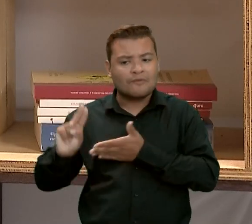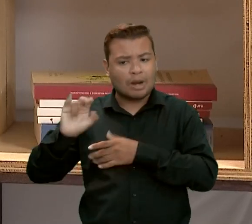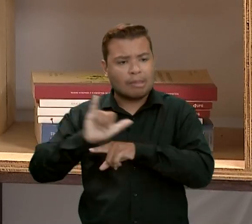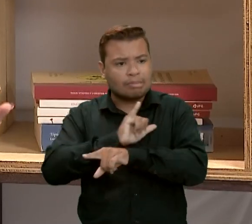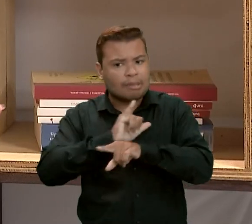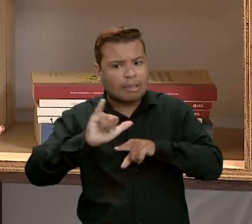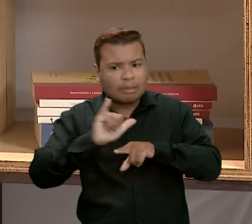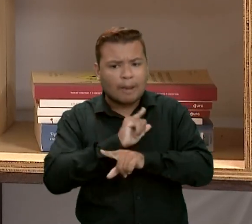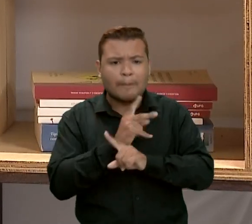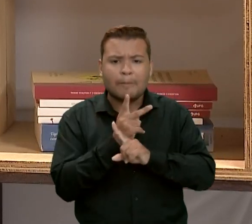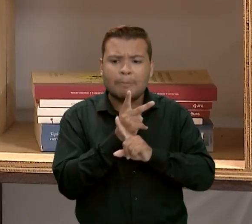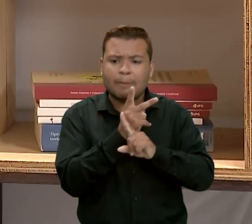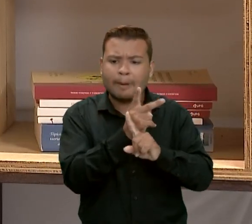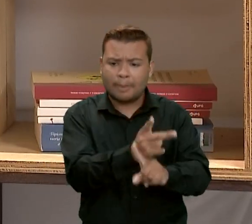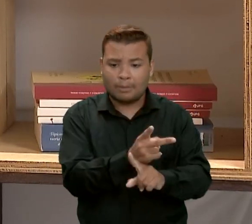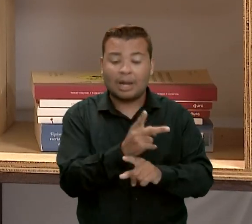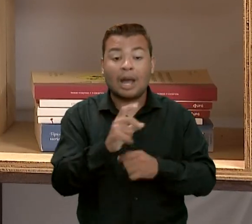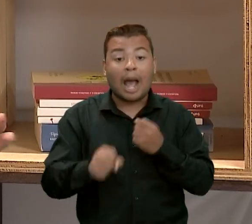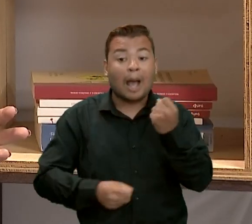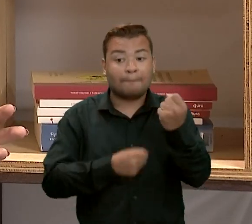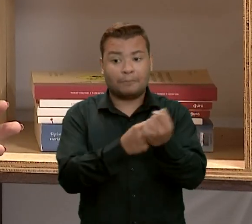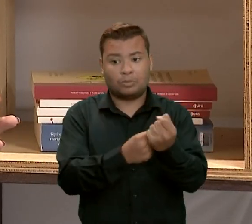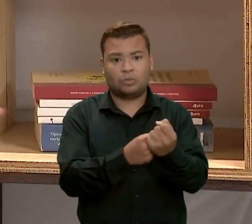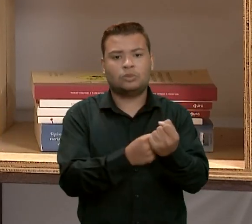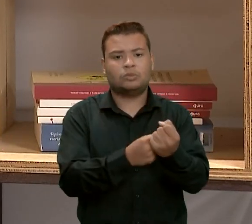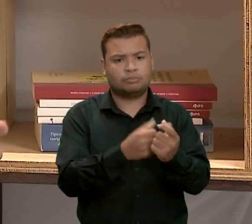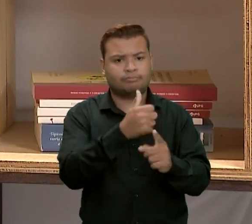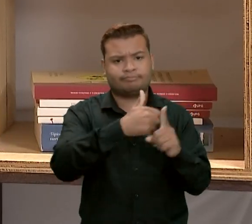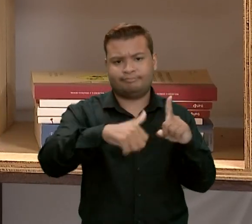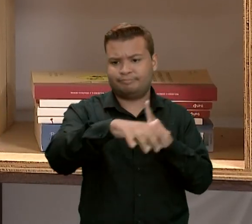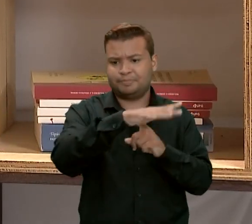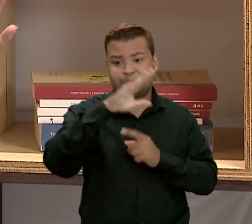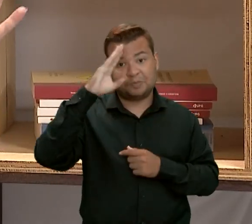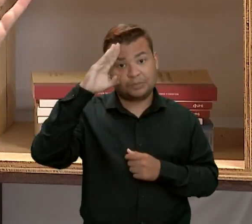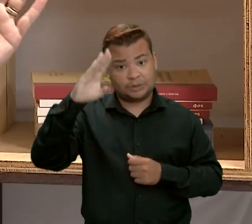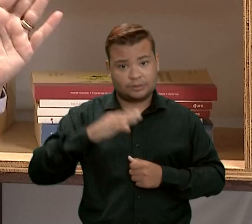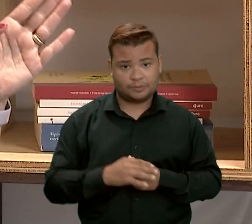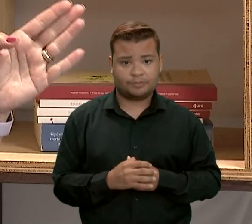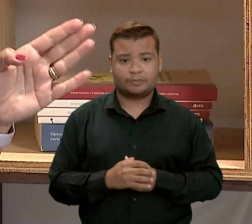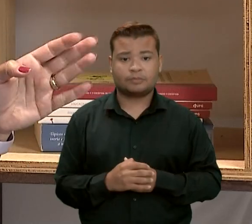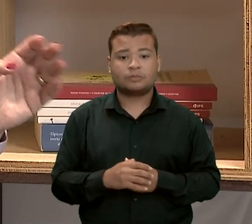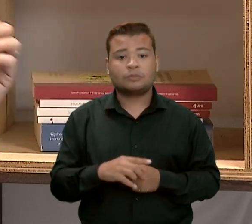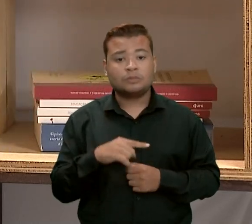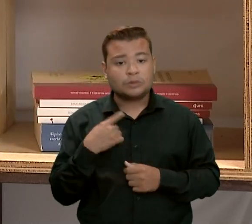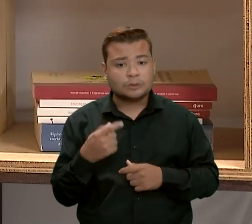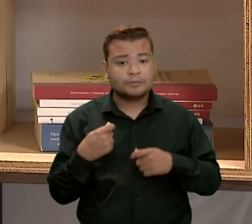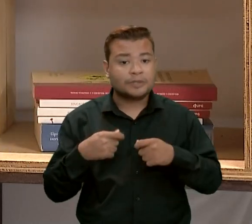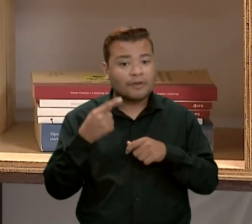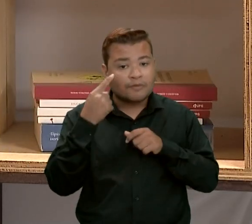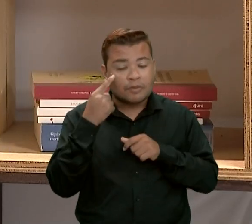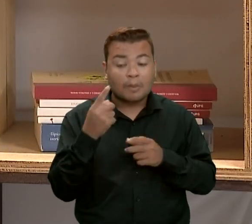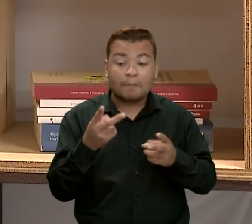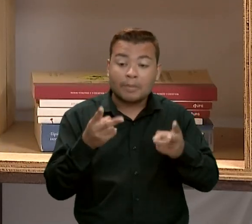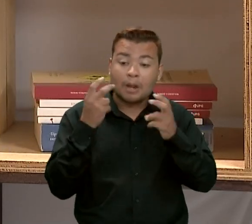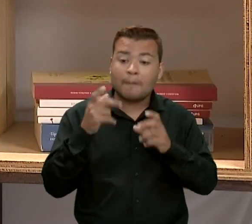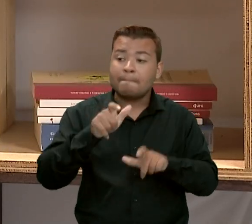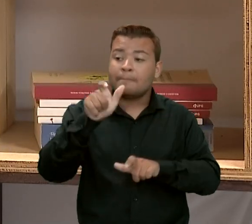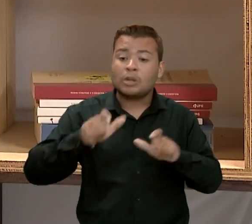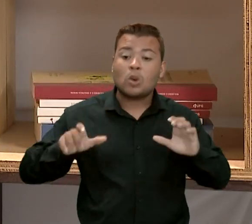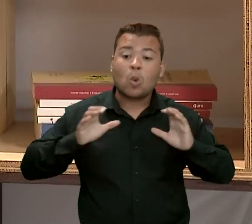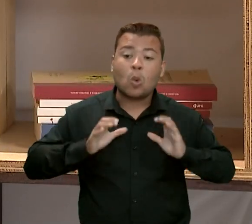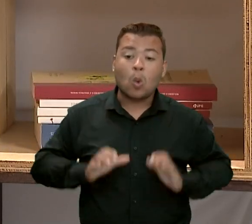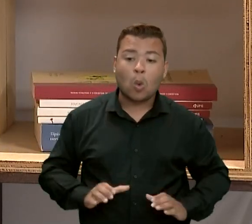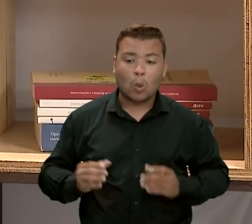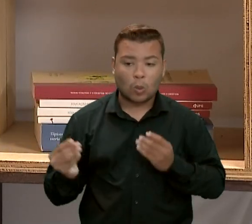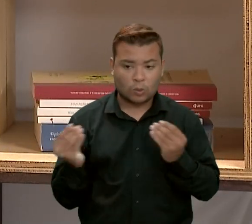que contribui sempre com o meio ambiente. Então, é isso, a gente ir percebendo os comportamentos das pessoas, né,